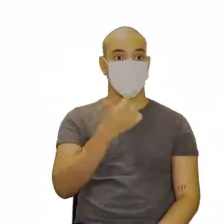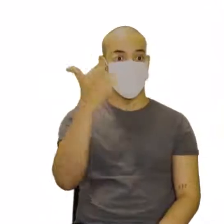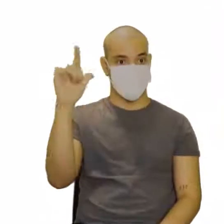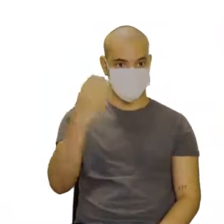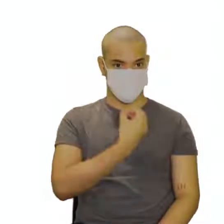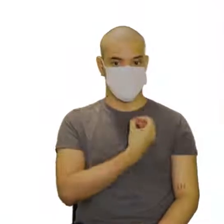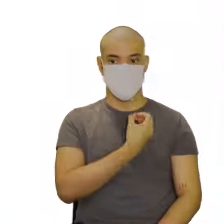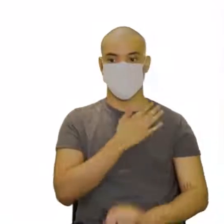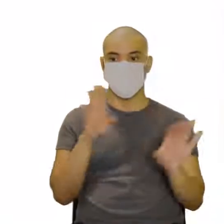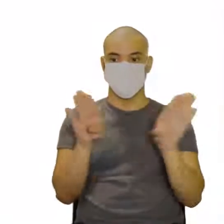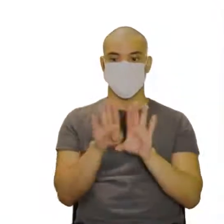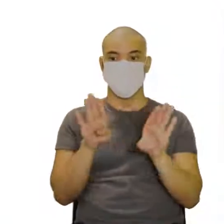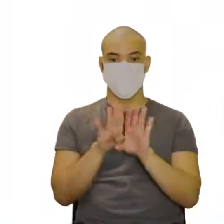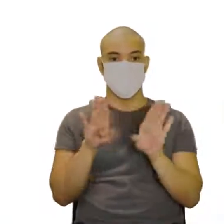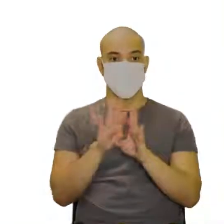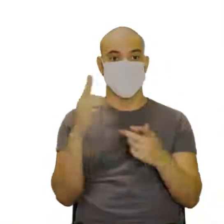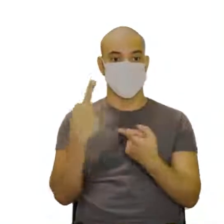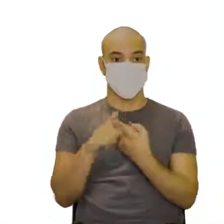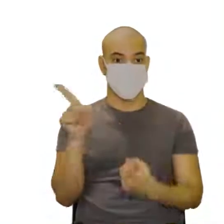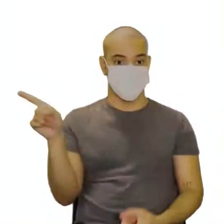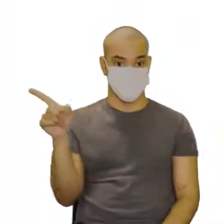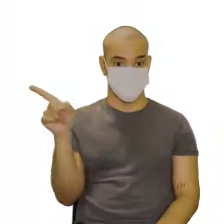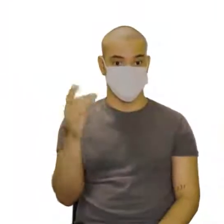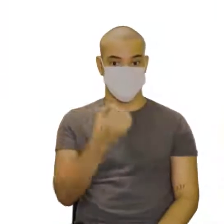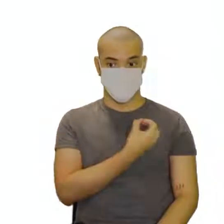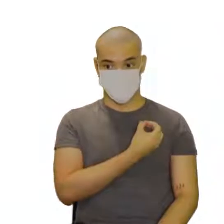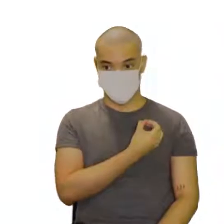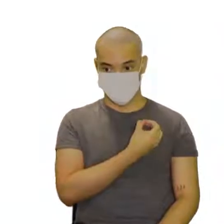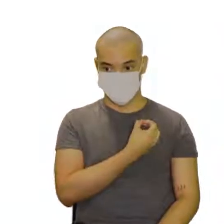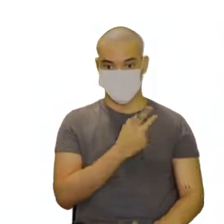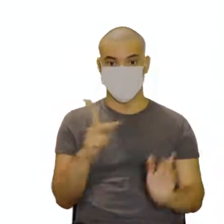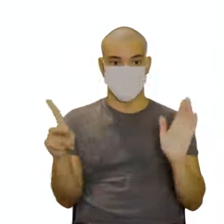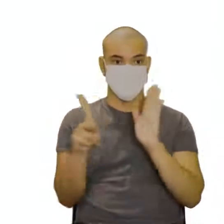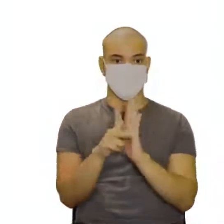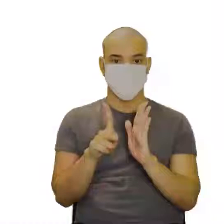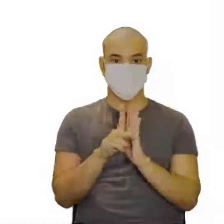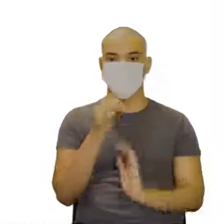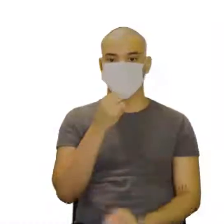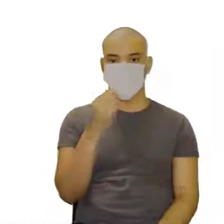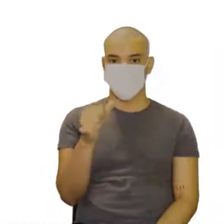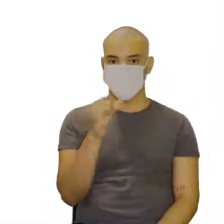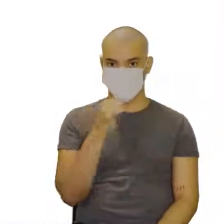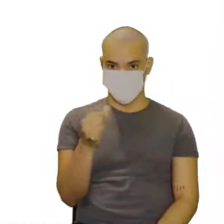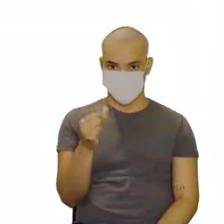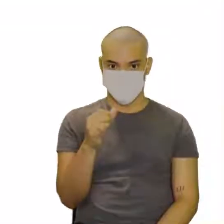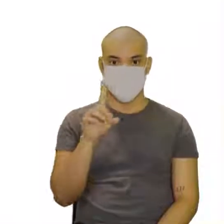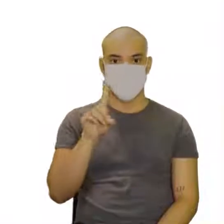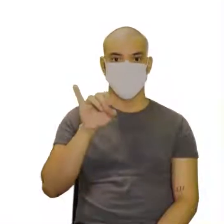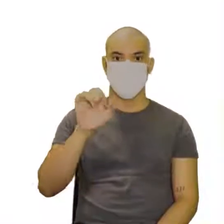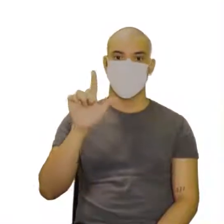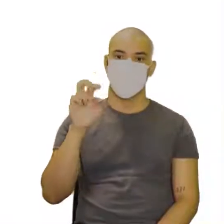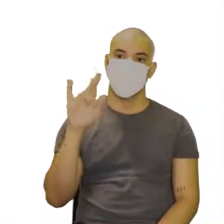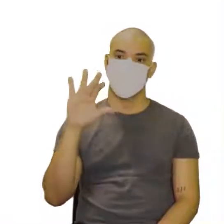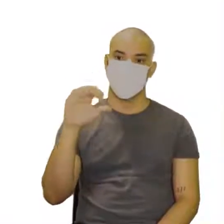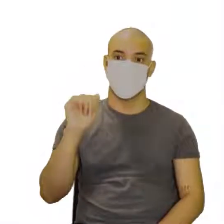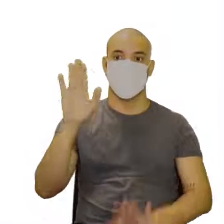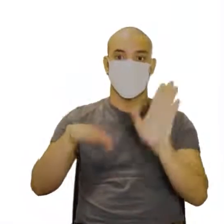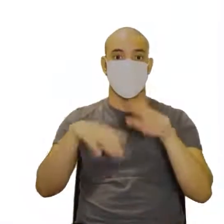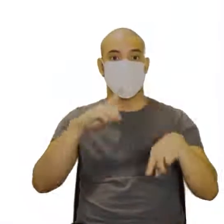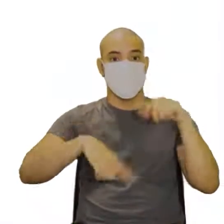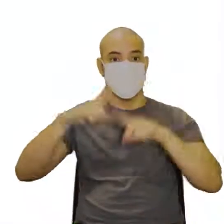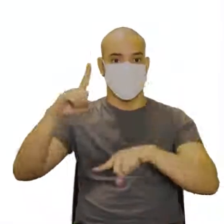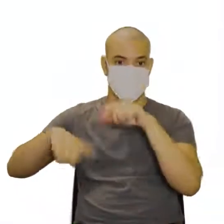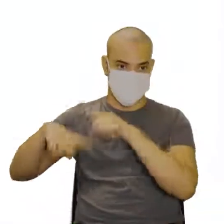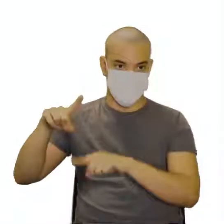valores também. Esse valor aqui é dessa constante de elétrica, no caso, dependendo do material. Então,